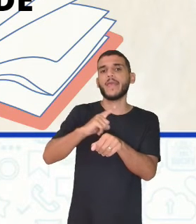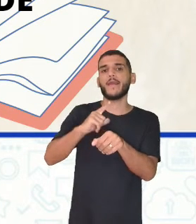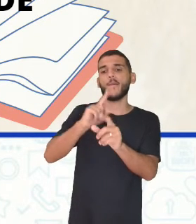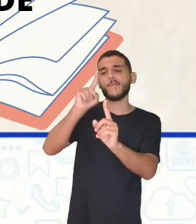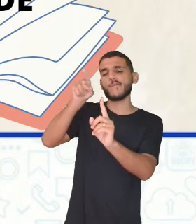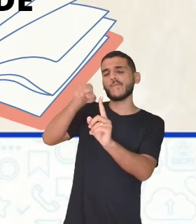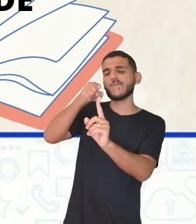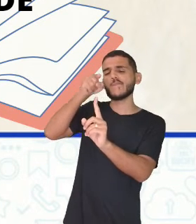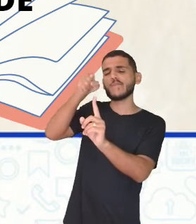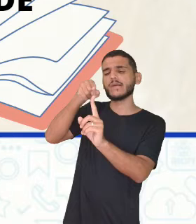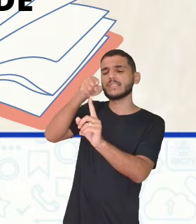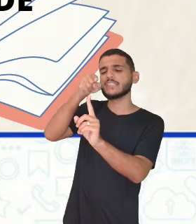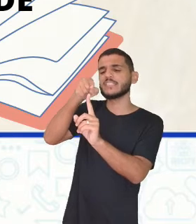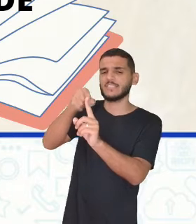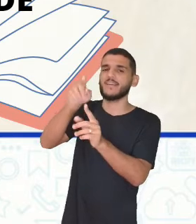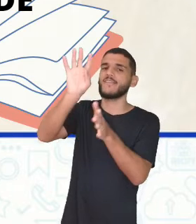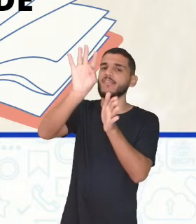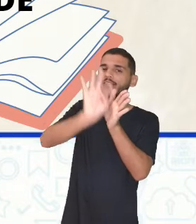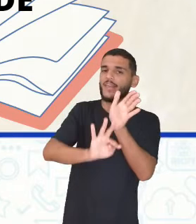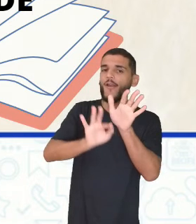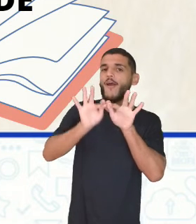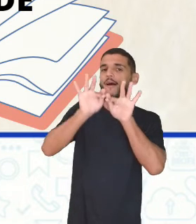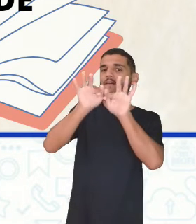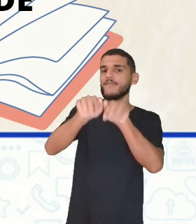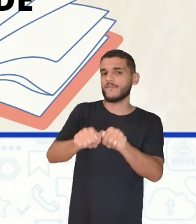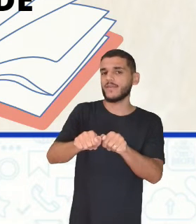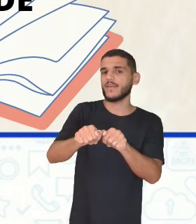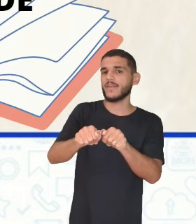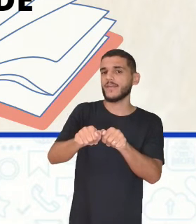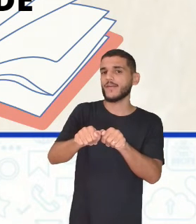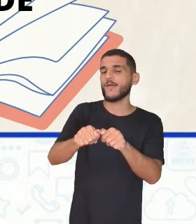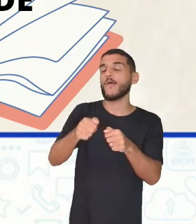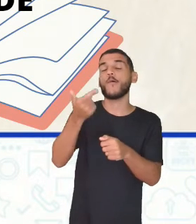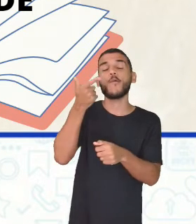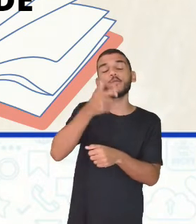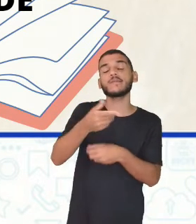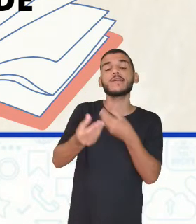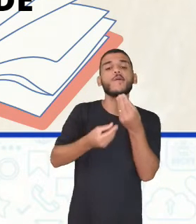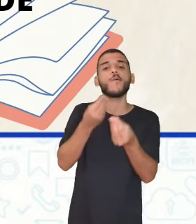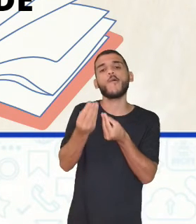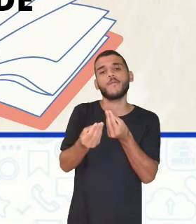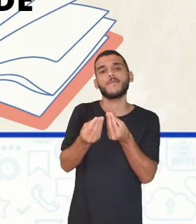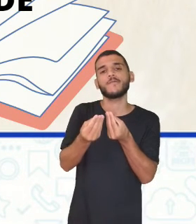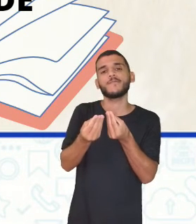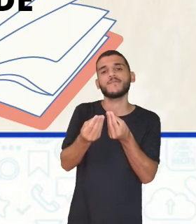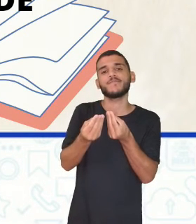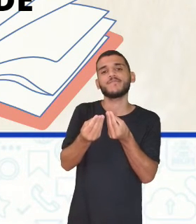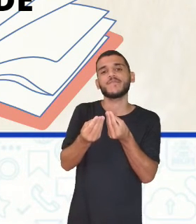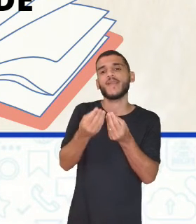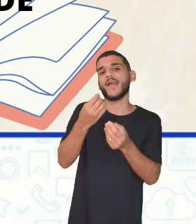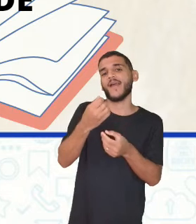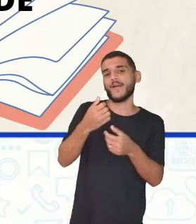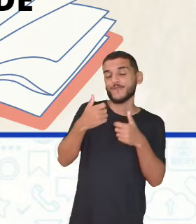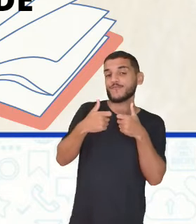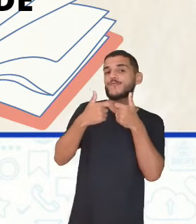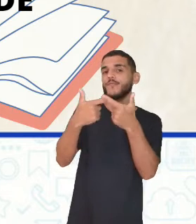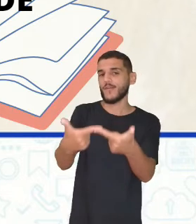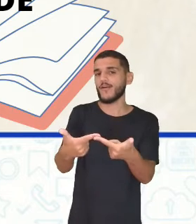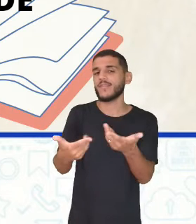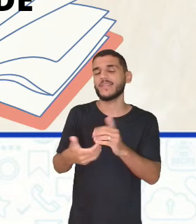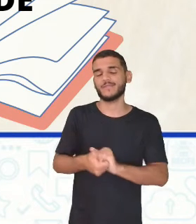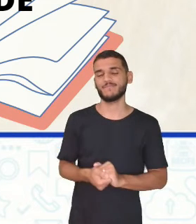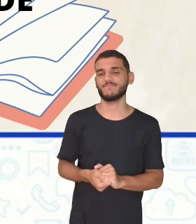caminho textual para chegar no fim com êxito. O fim é convencer, não é defender seu ponto de